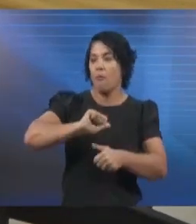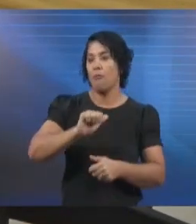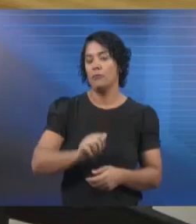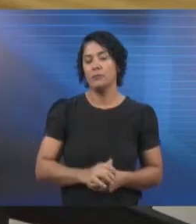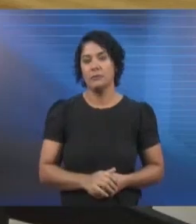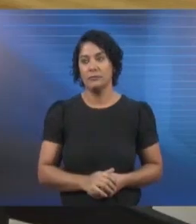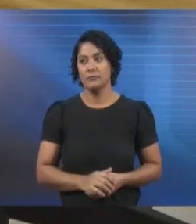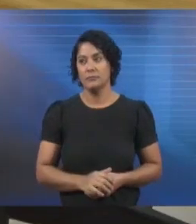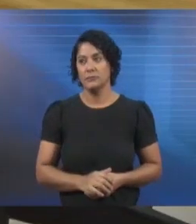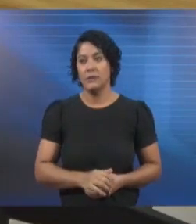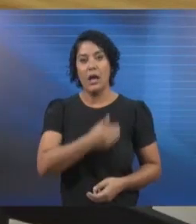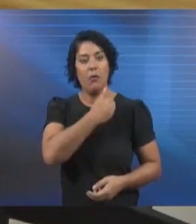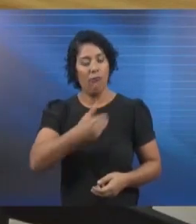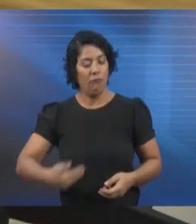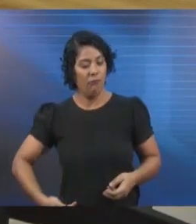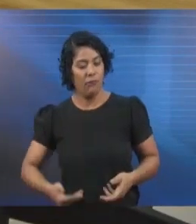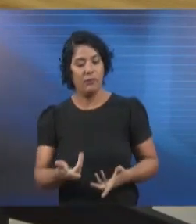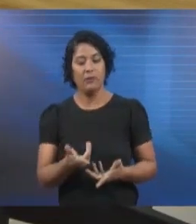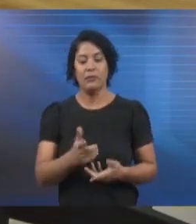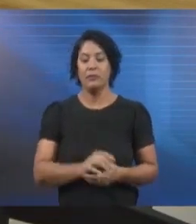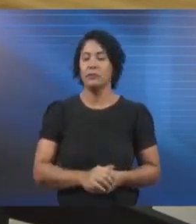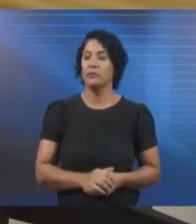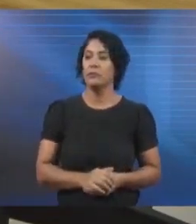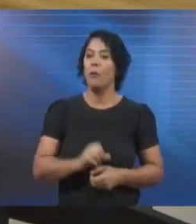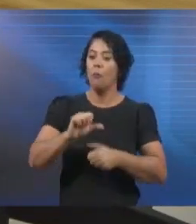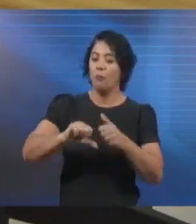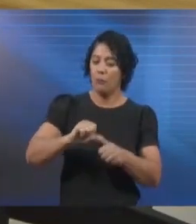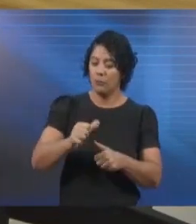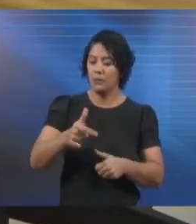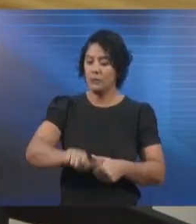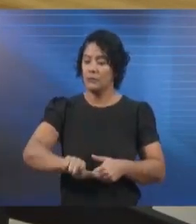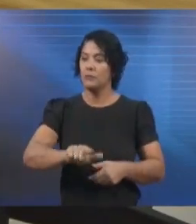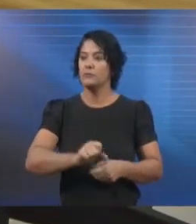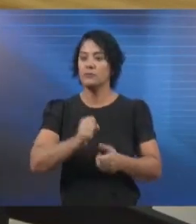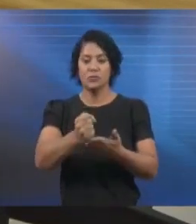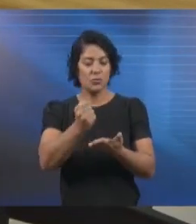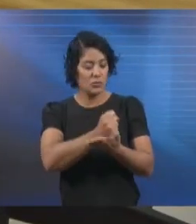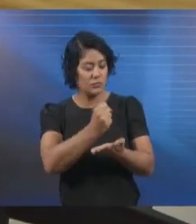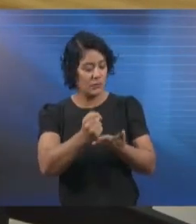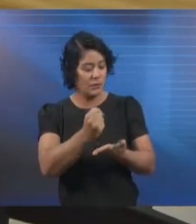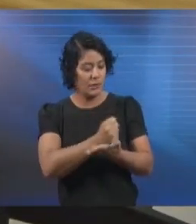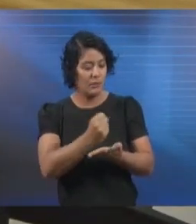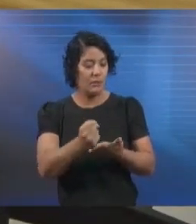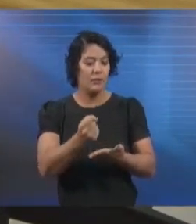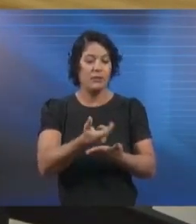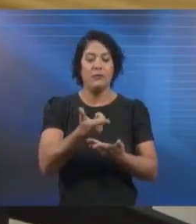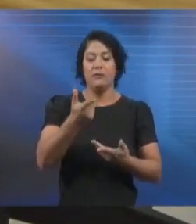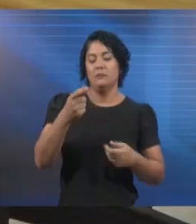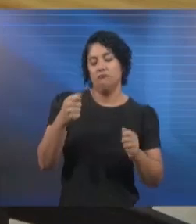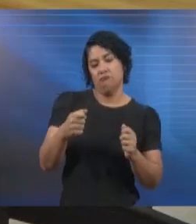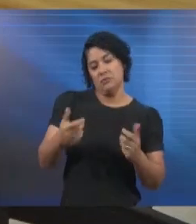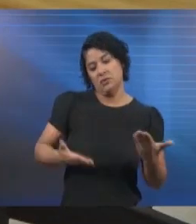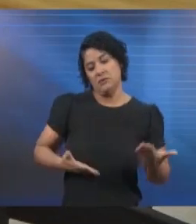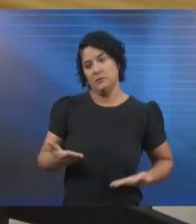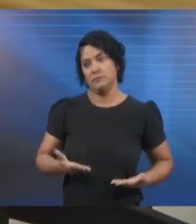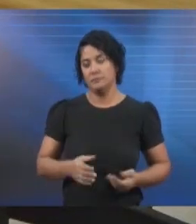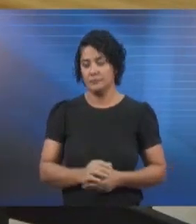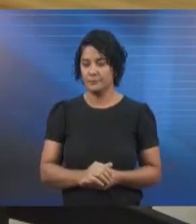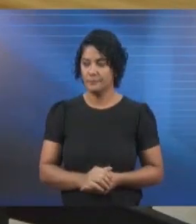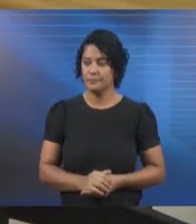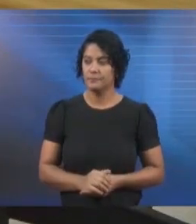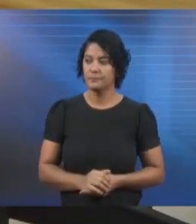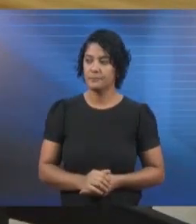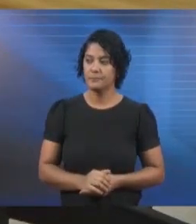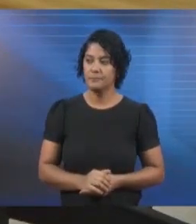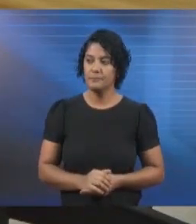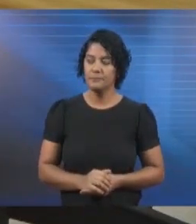a cada governo através de contratação de eh de prestadores de serviço e aqui eu não tô tirando o